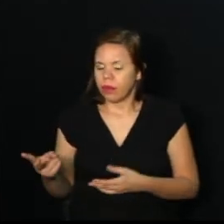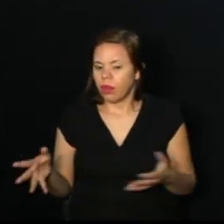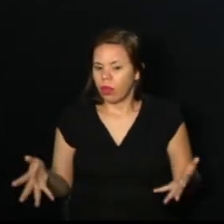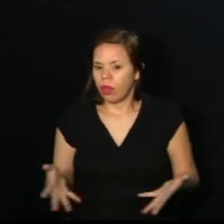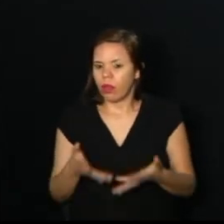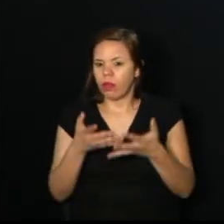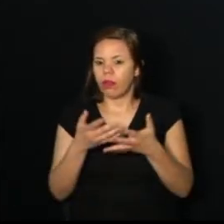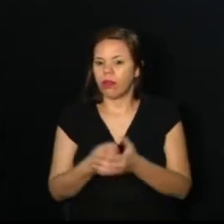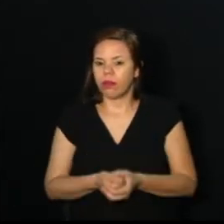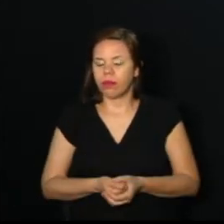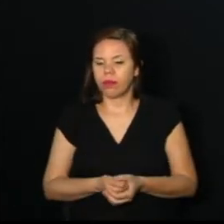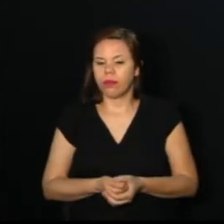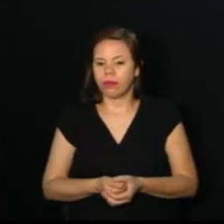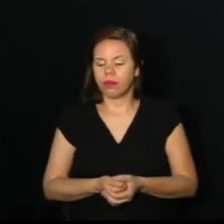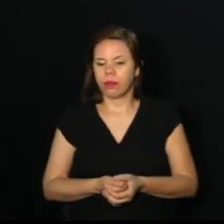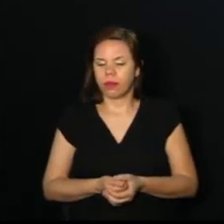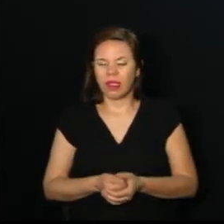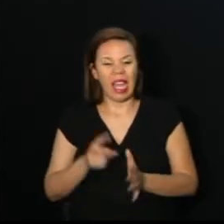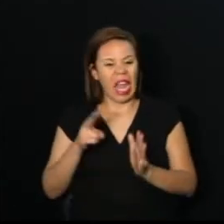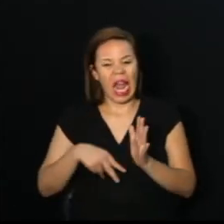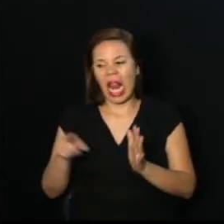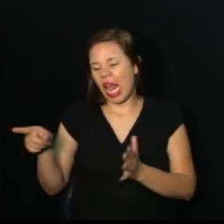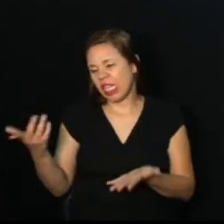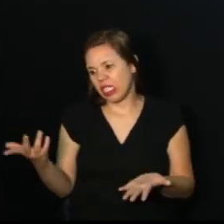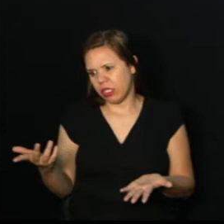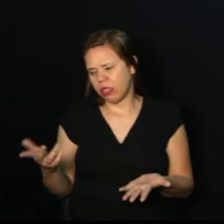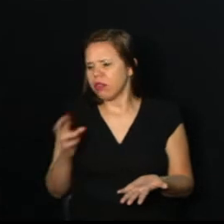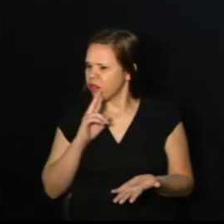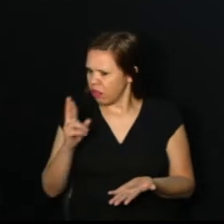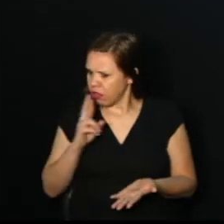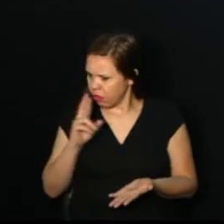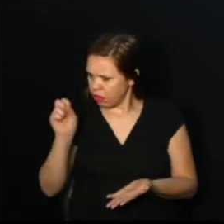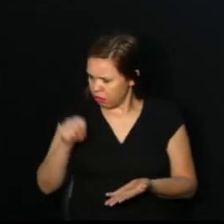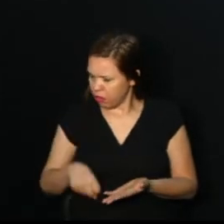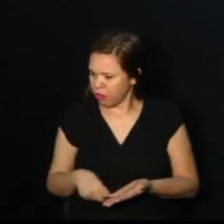estímulo. E ela não lê, mas ela responde